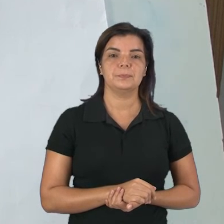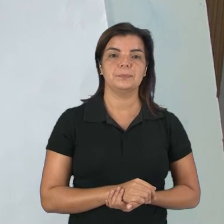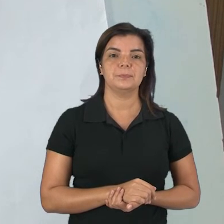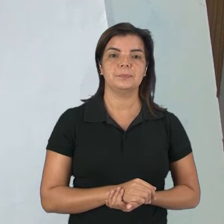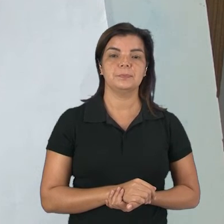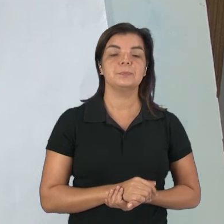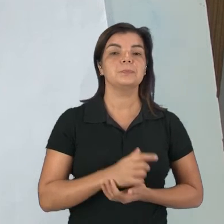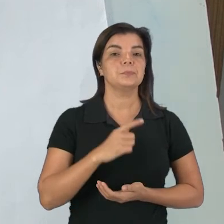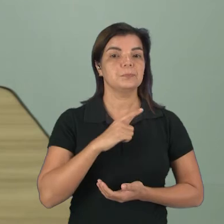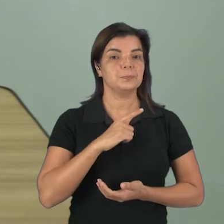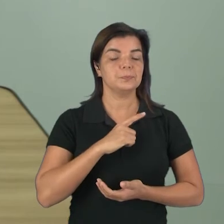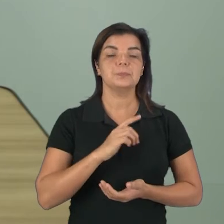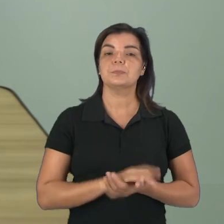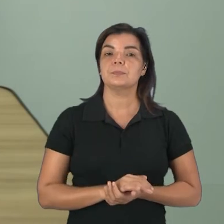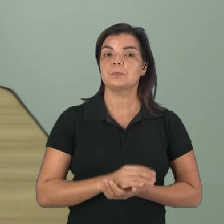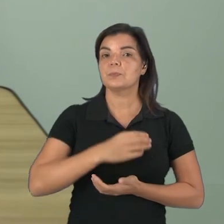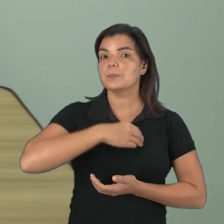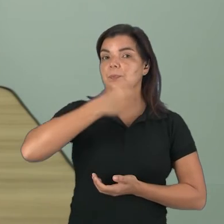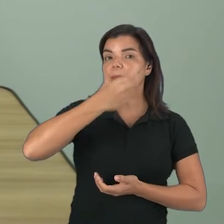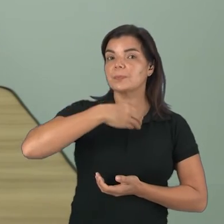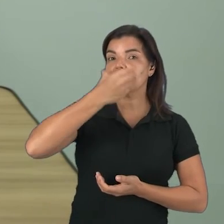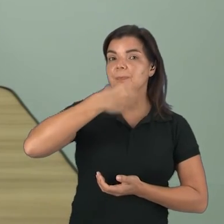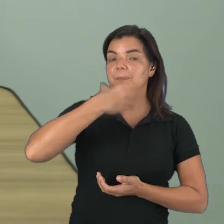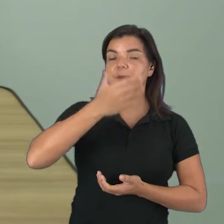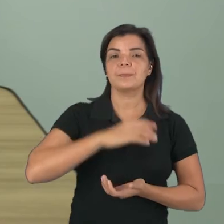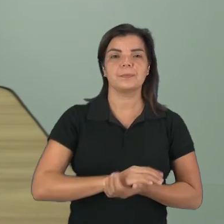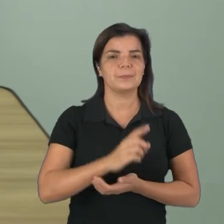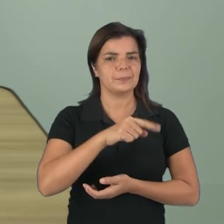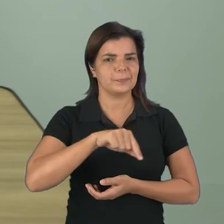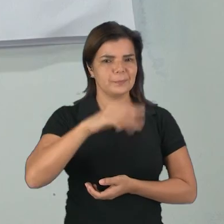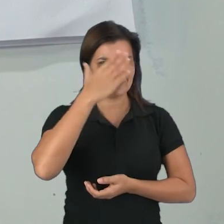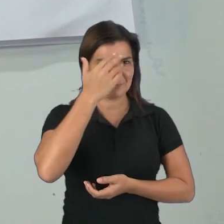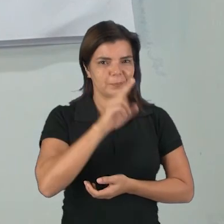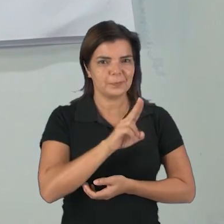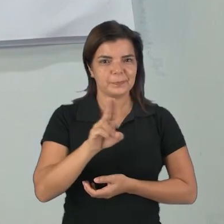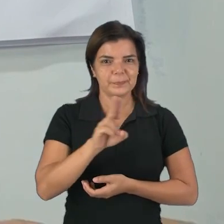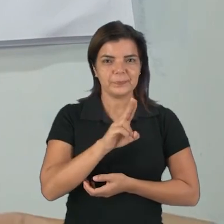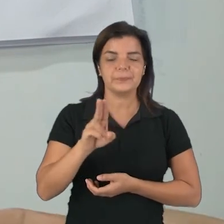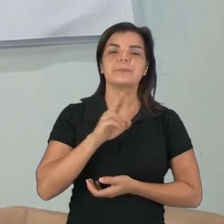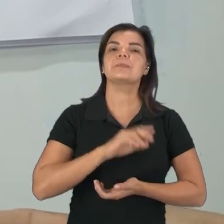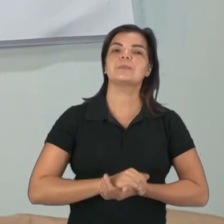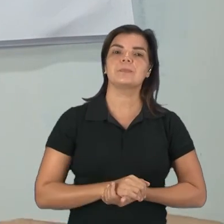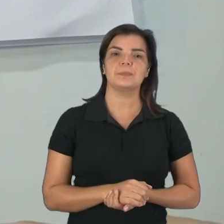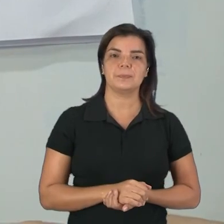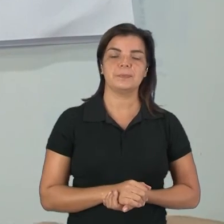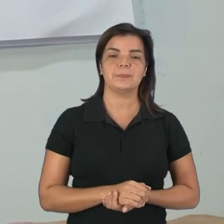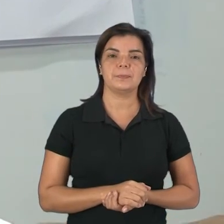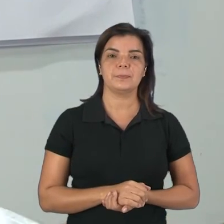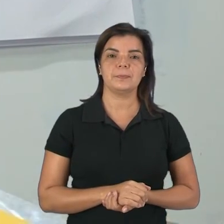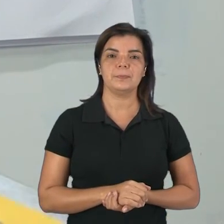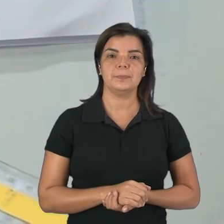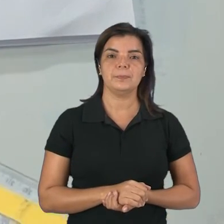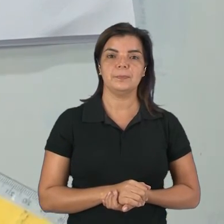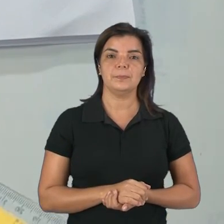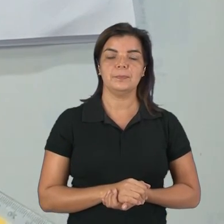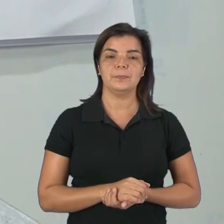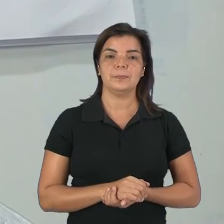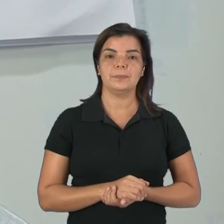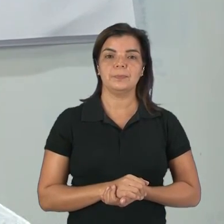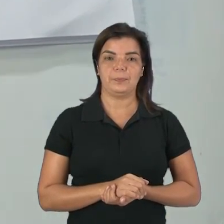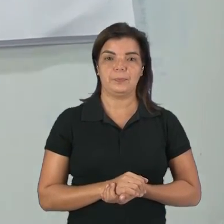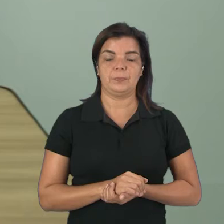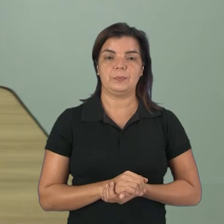nós temos outra fruta que Crianças vocês sabem o nome desta fruta Carambola